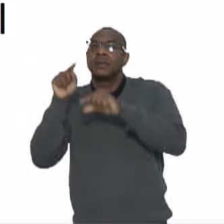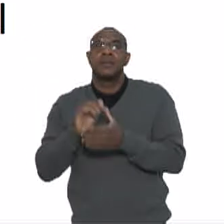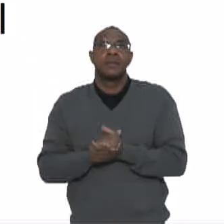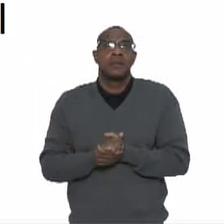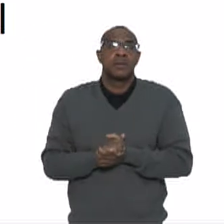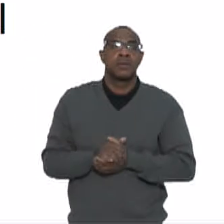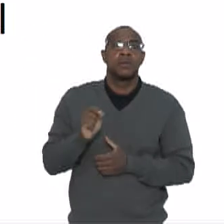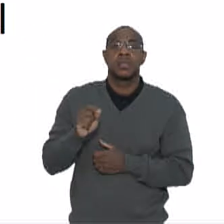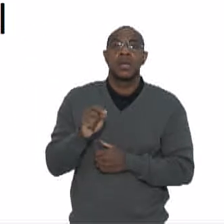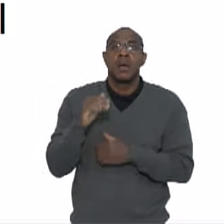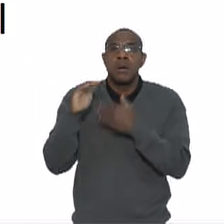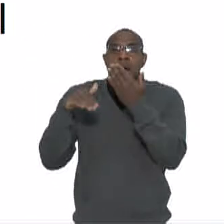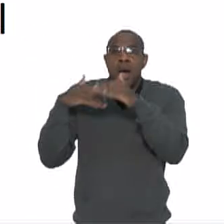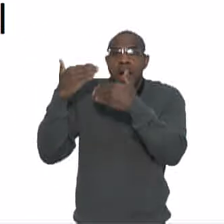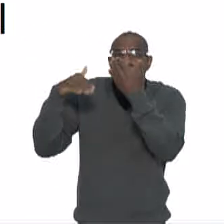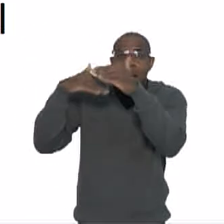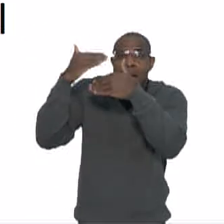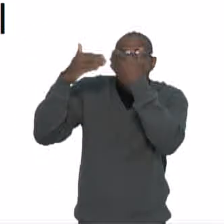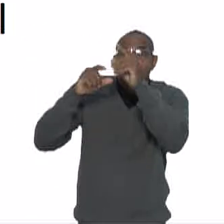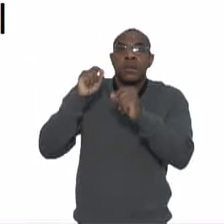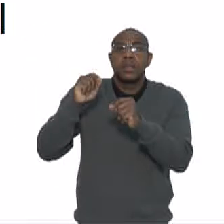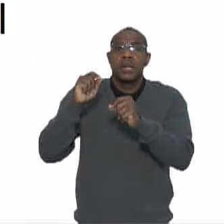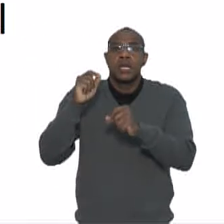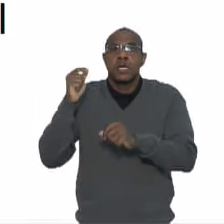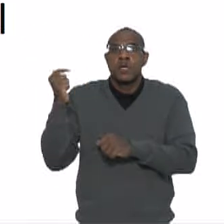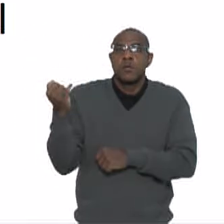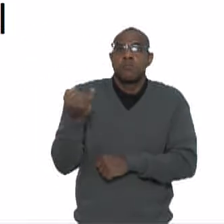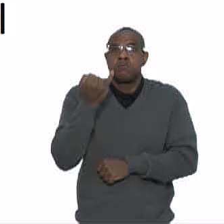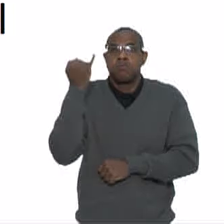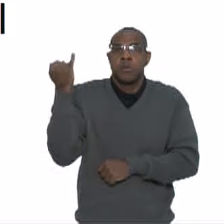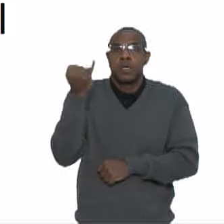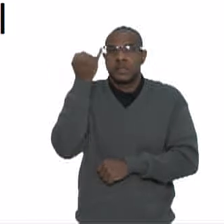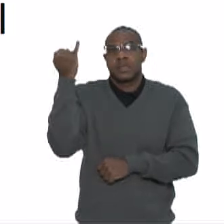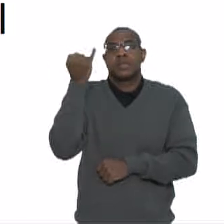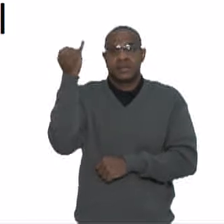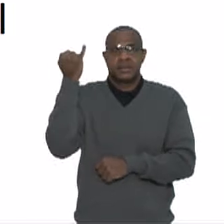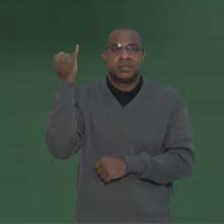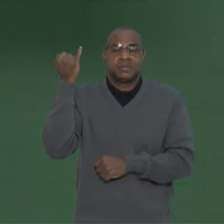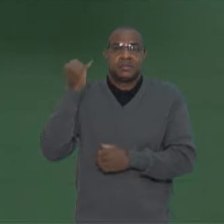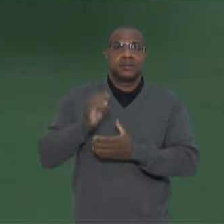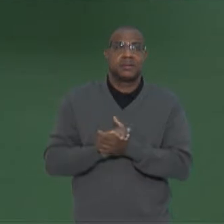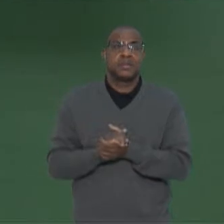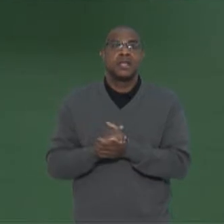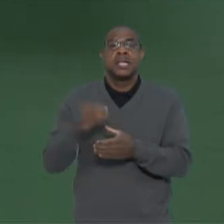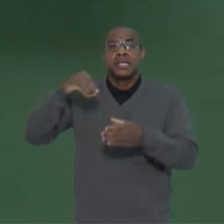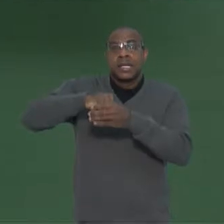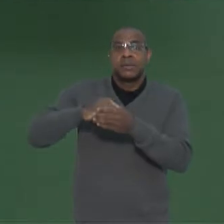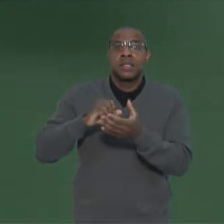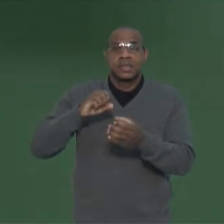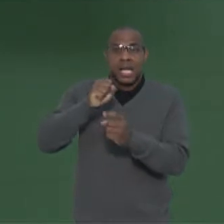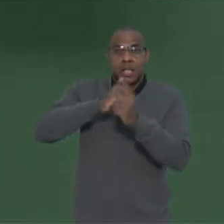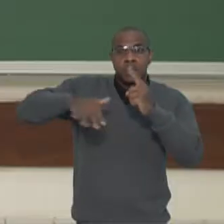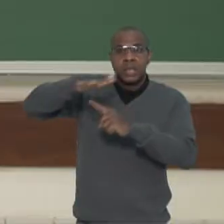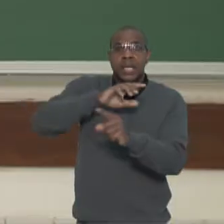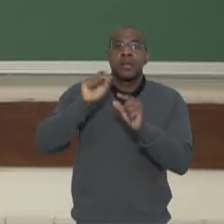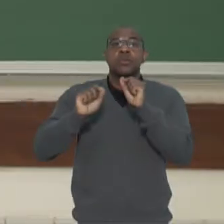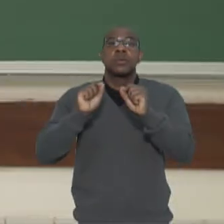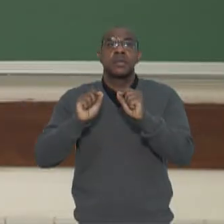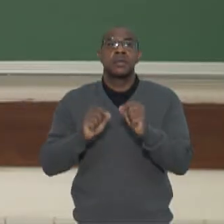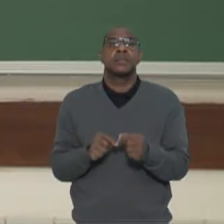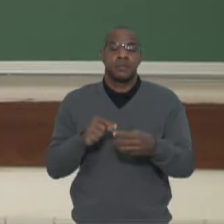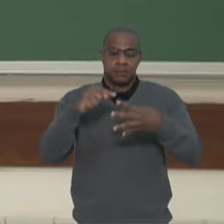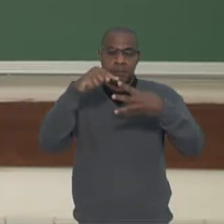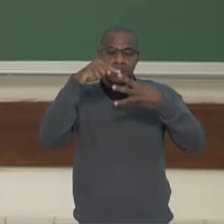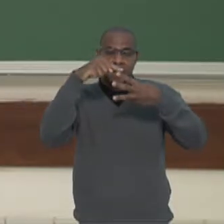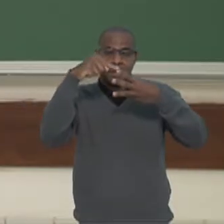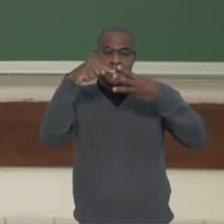um papel importante em todas as sociedades. Eu dou 3 opções para você, tá? E dessas 3